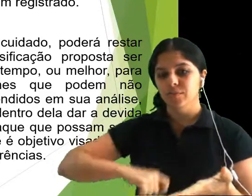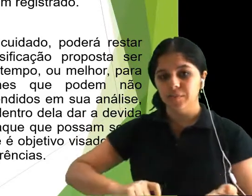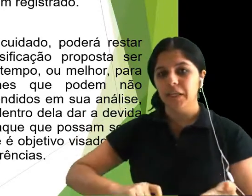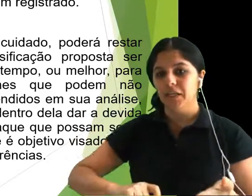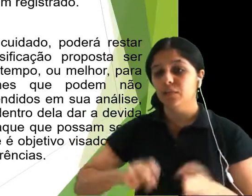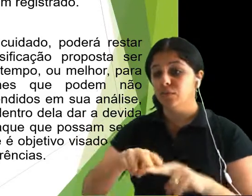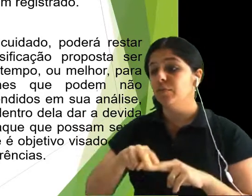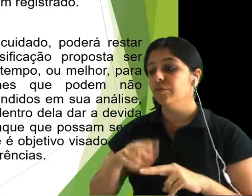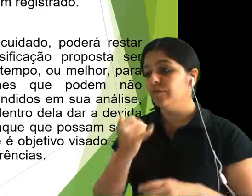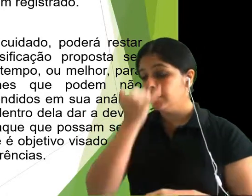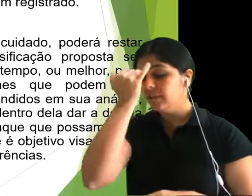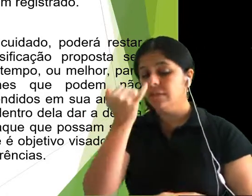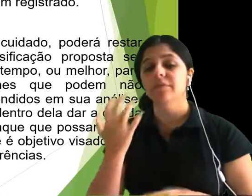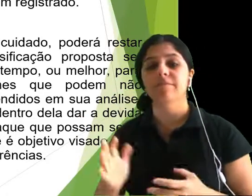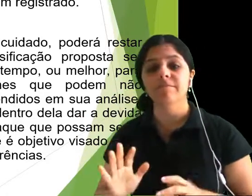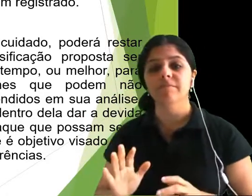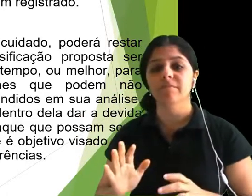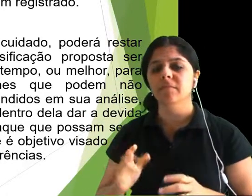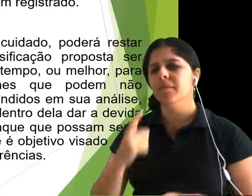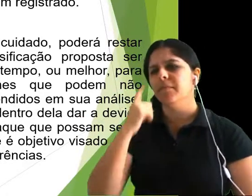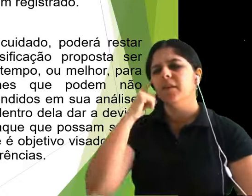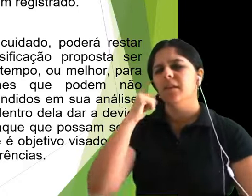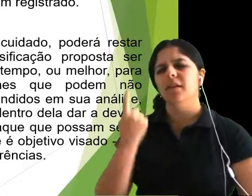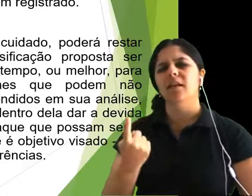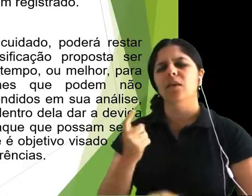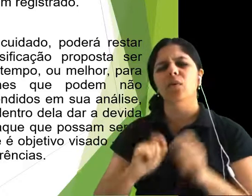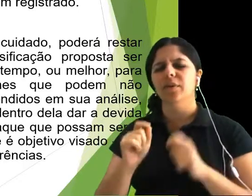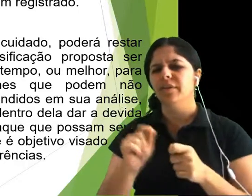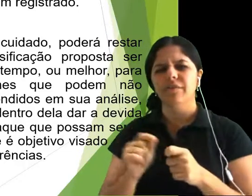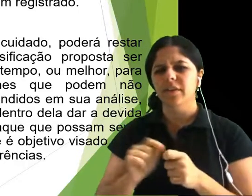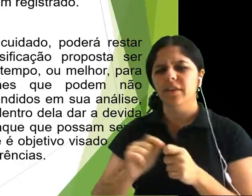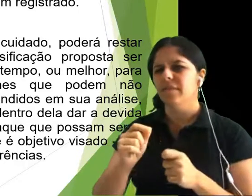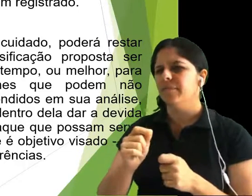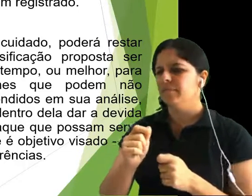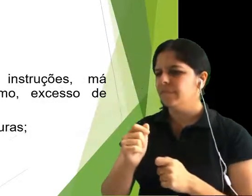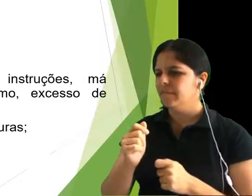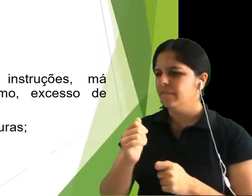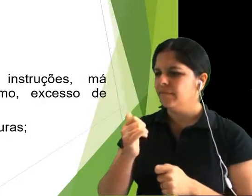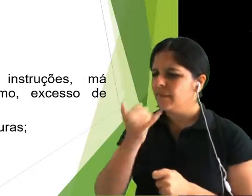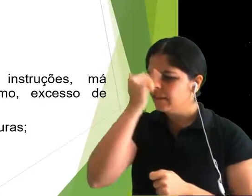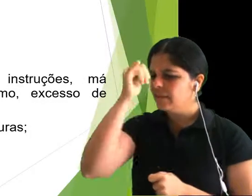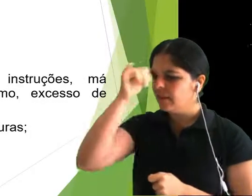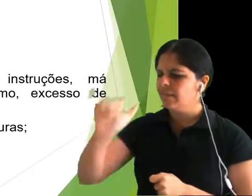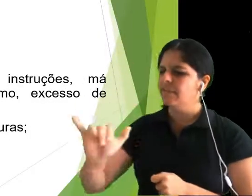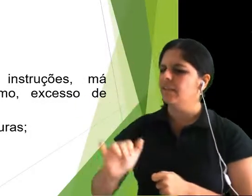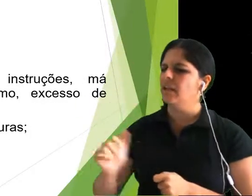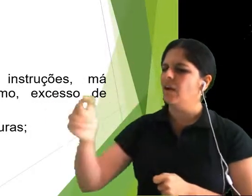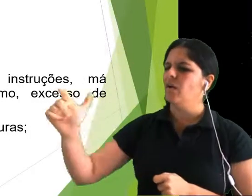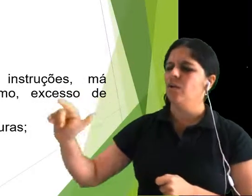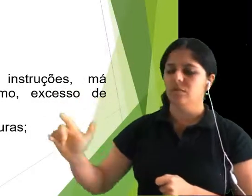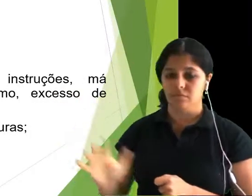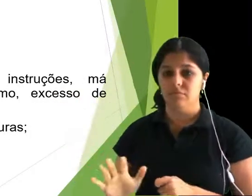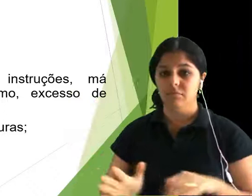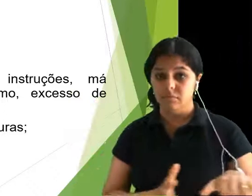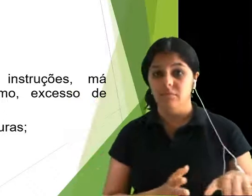é, o que fazer para prevenir novas ocorrências. Tá, gente? E, por fim,